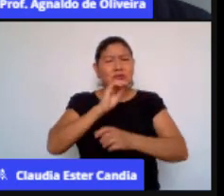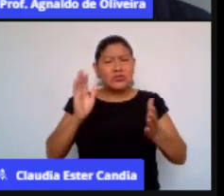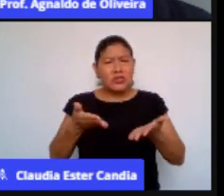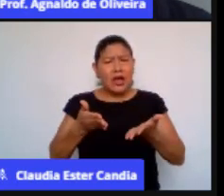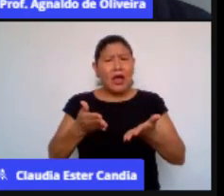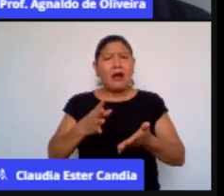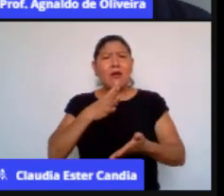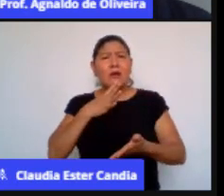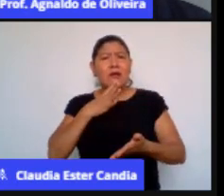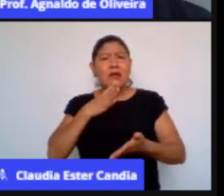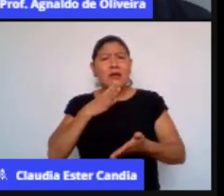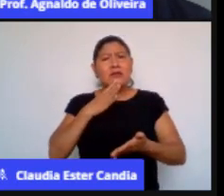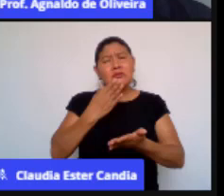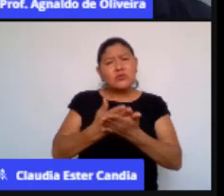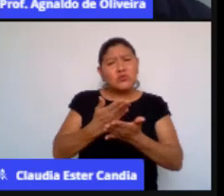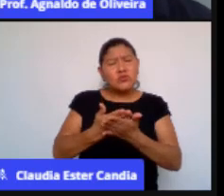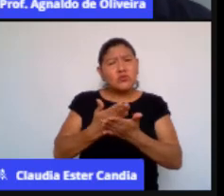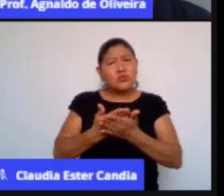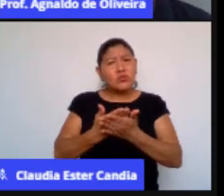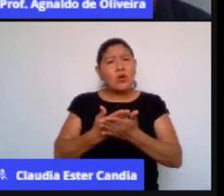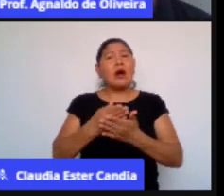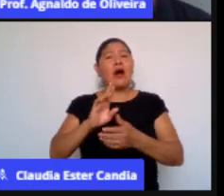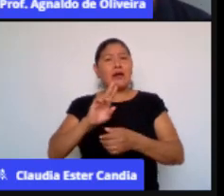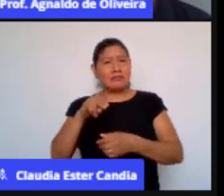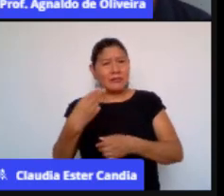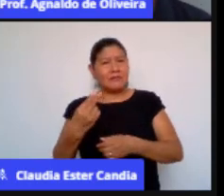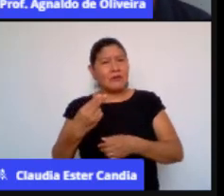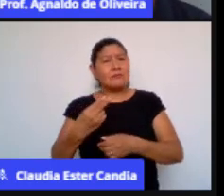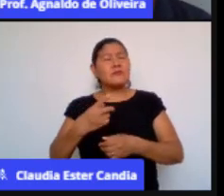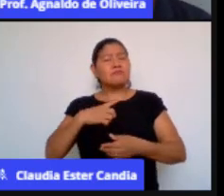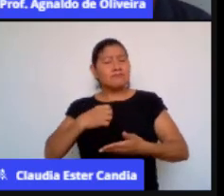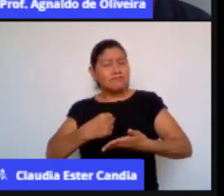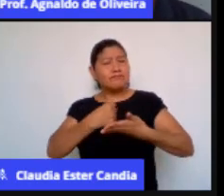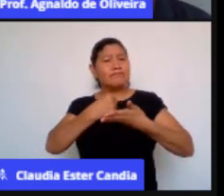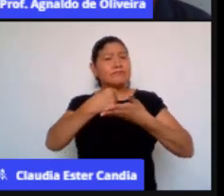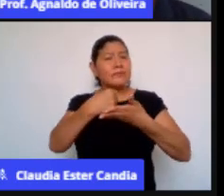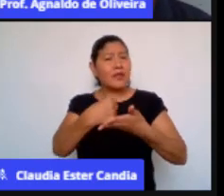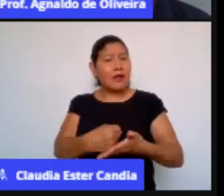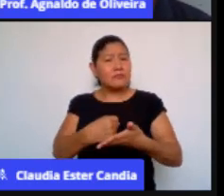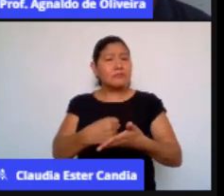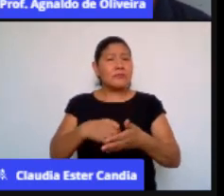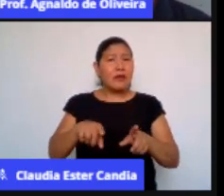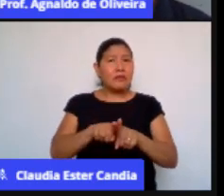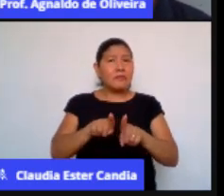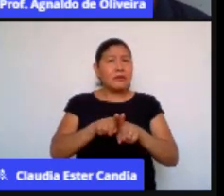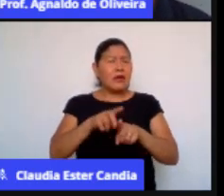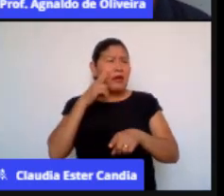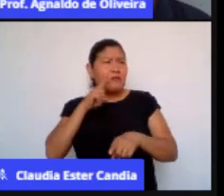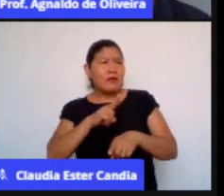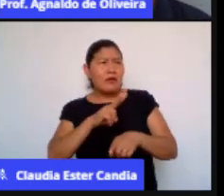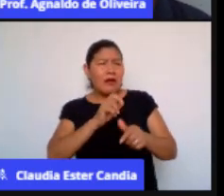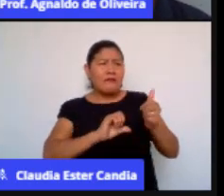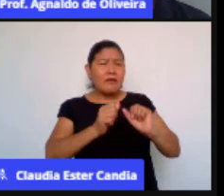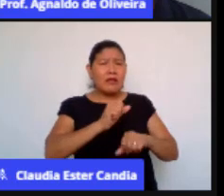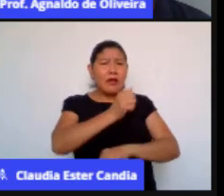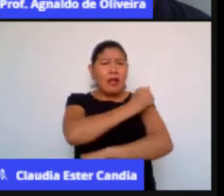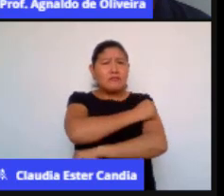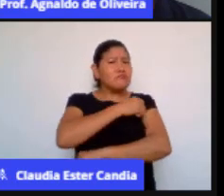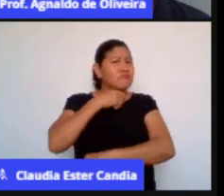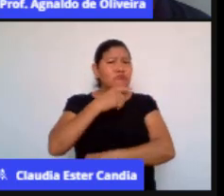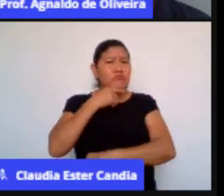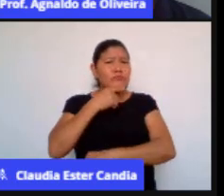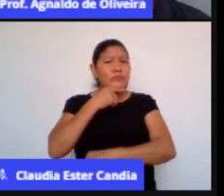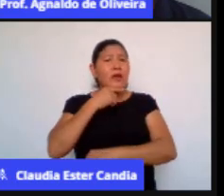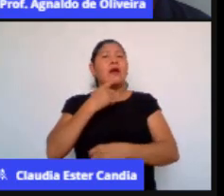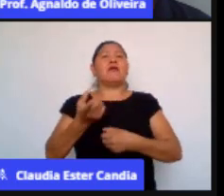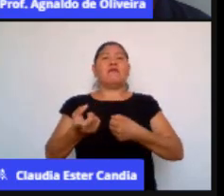né? Caso não tenha, a gente vai ter que ter esse cuidado, talvez eu precisar dar um passo atrás, porque talvez alguma coisa meu aluno não tenha desenvolvido ainda,